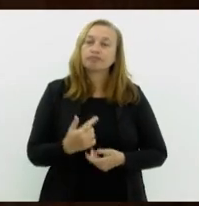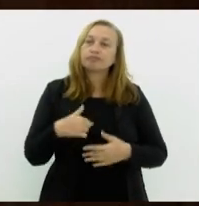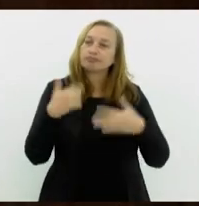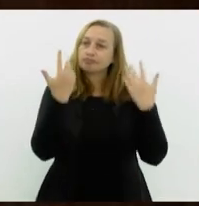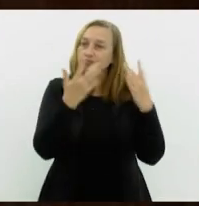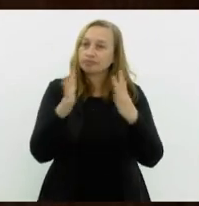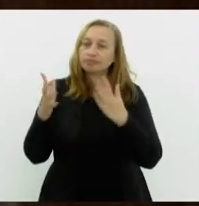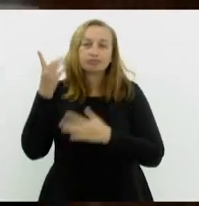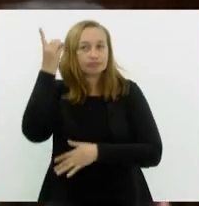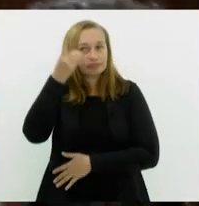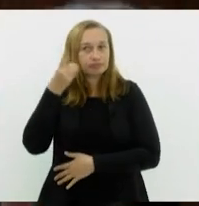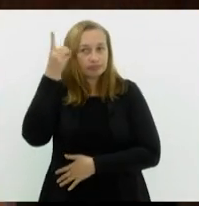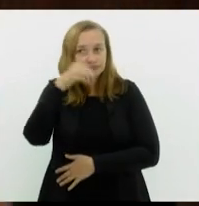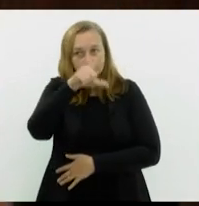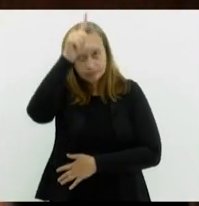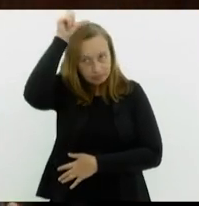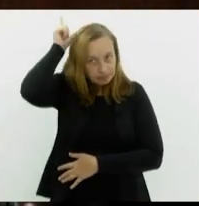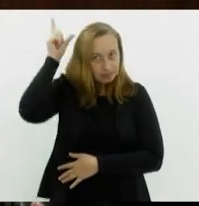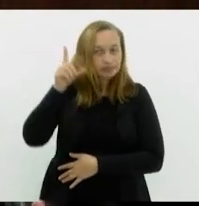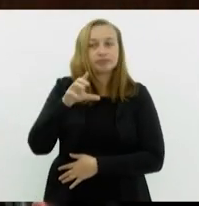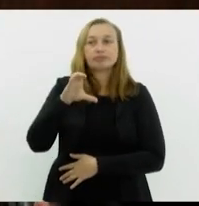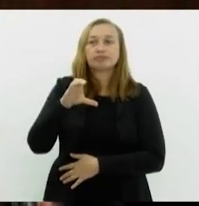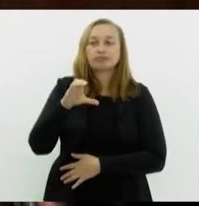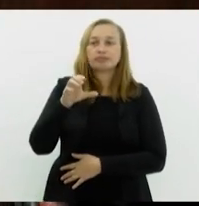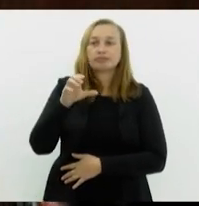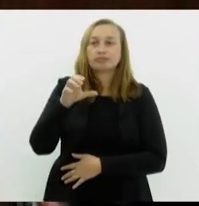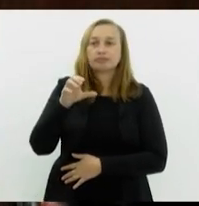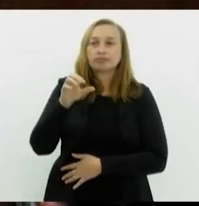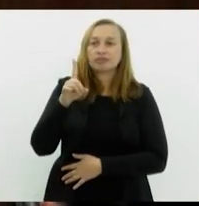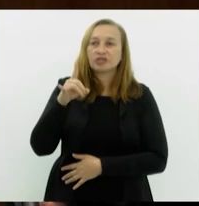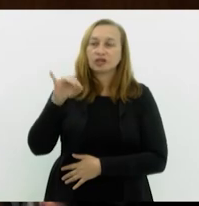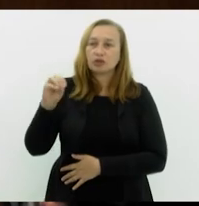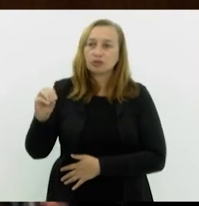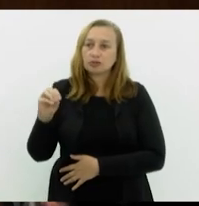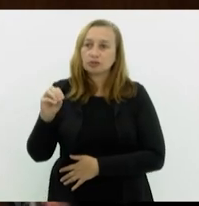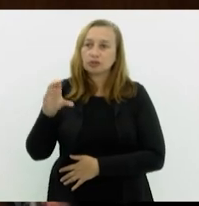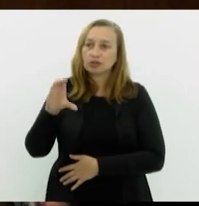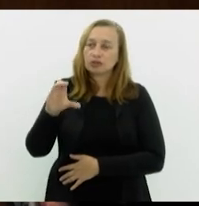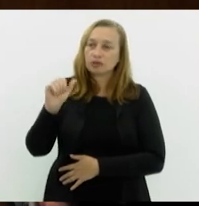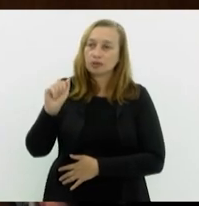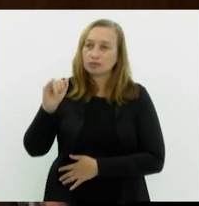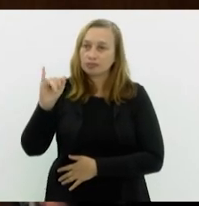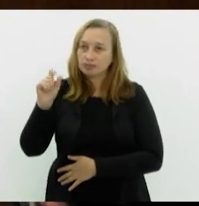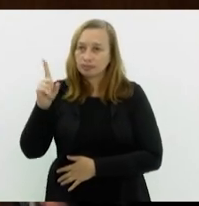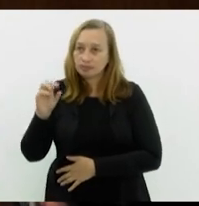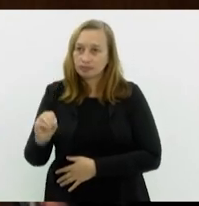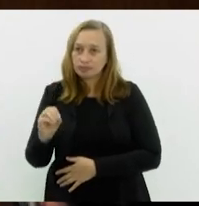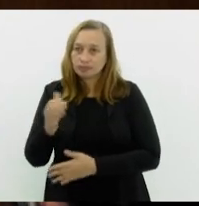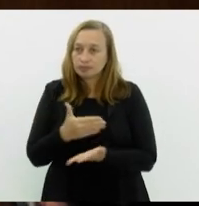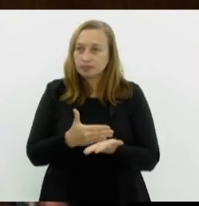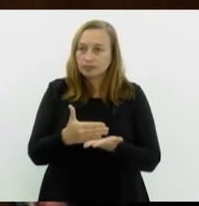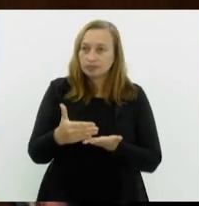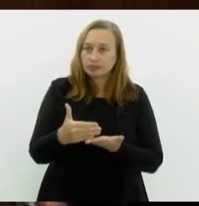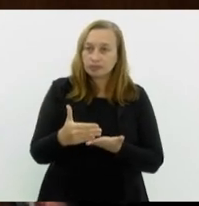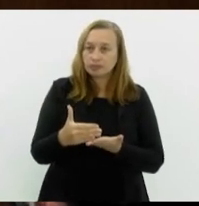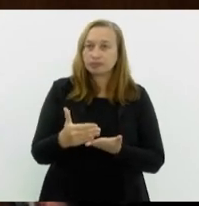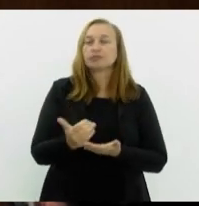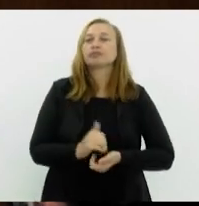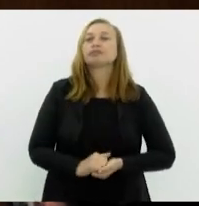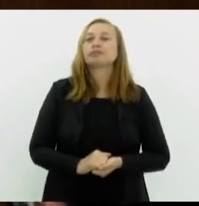os deputados Luiz Paulo e Cláudio Caiado, que foram os autores iniciais, também